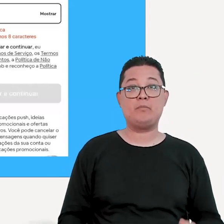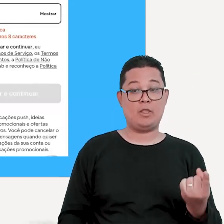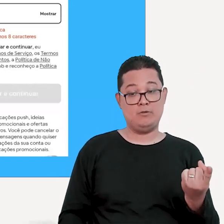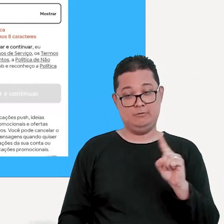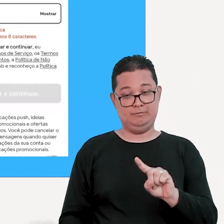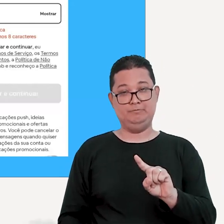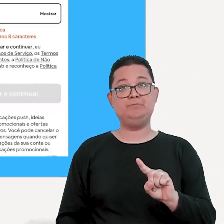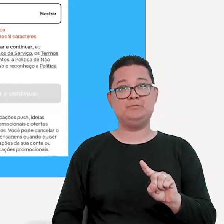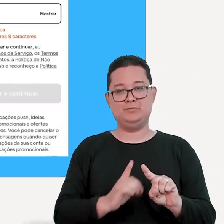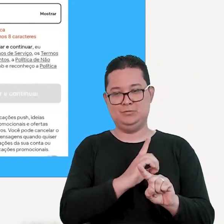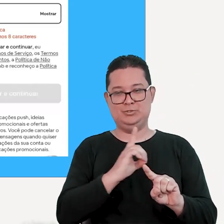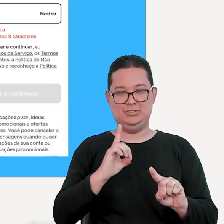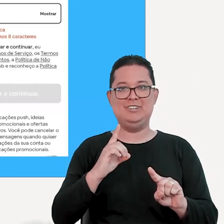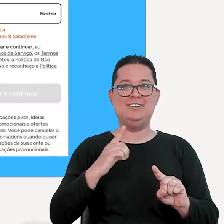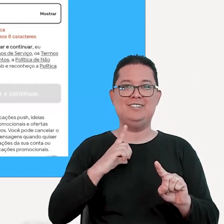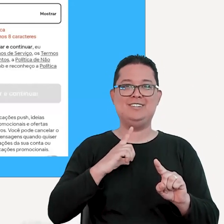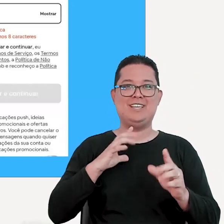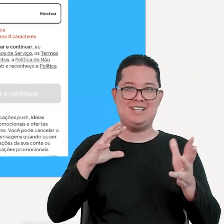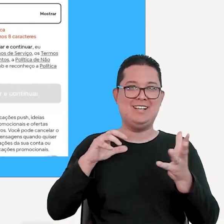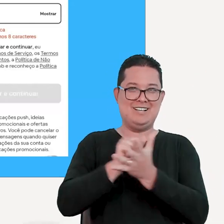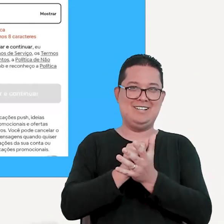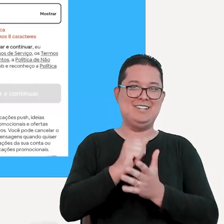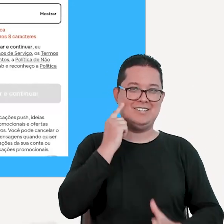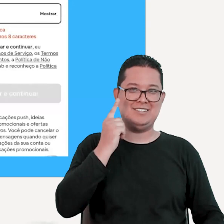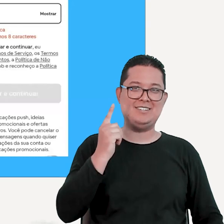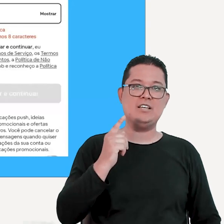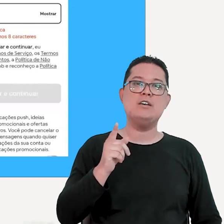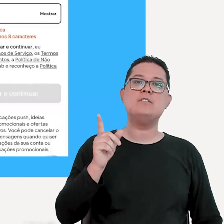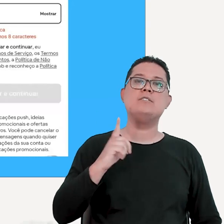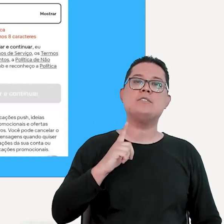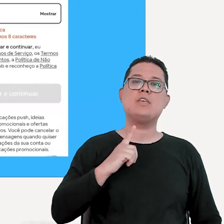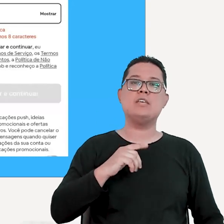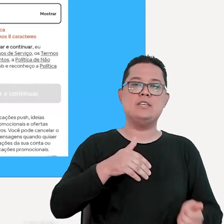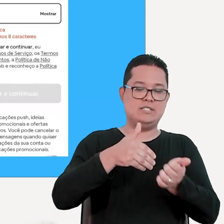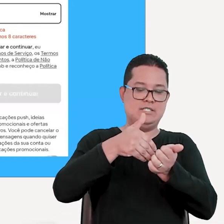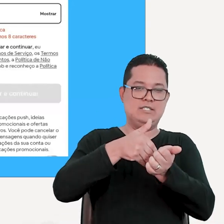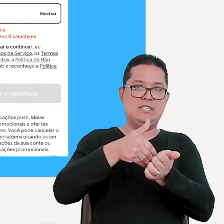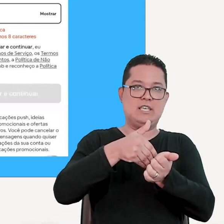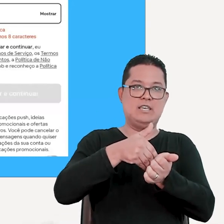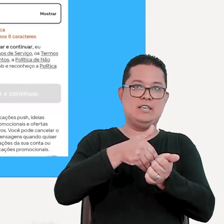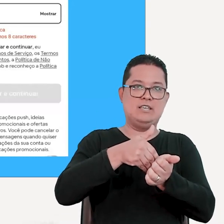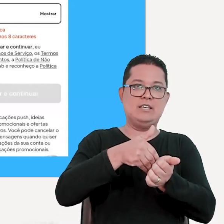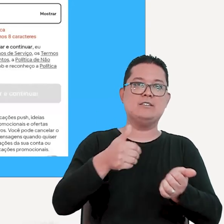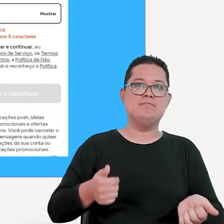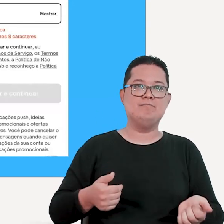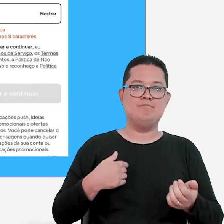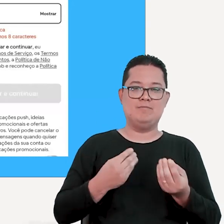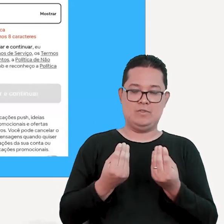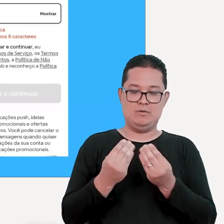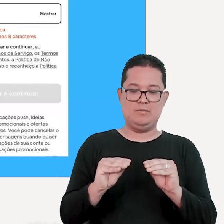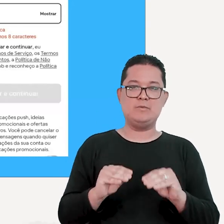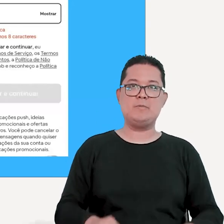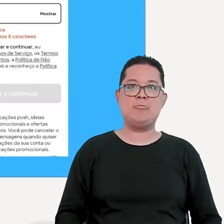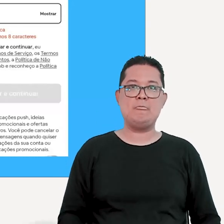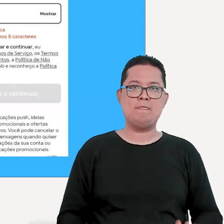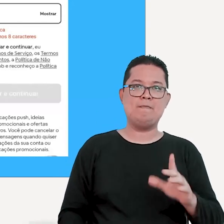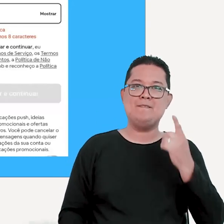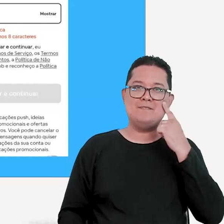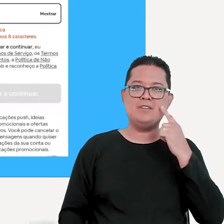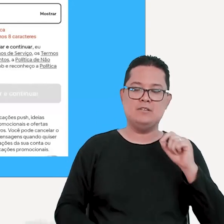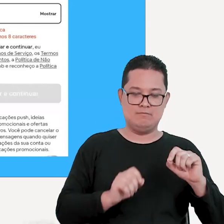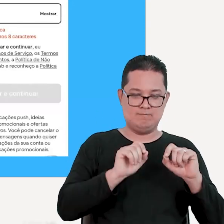pedem, claro, para eu cadastrar uma senha. O que eu achei muito interessante é que logo nessa primeira tela, que é a